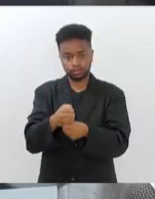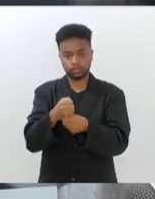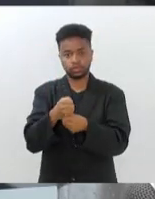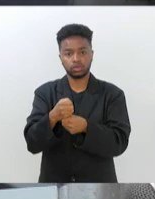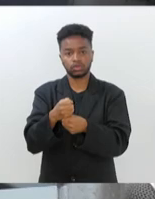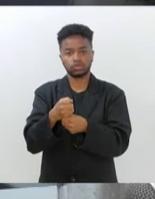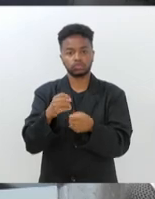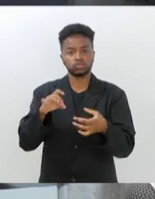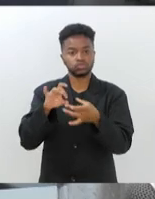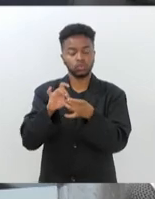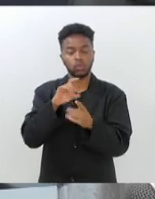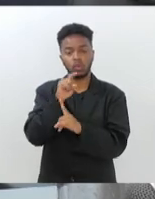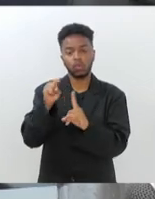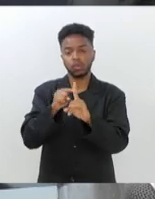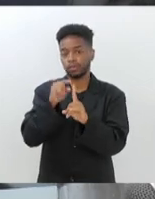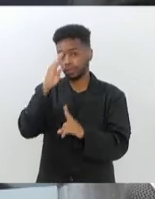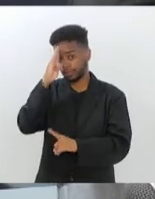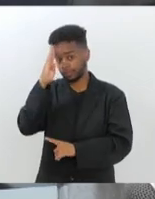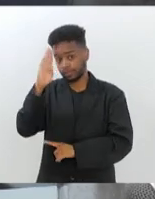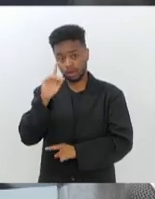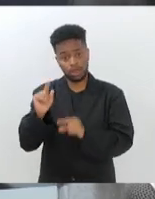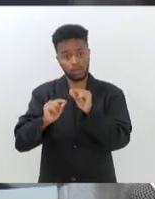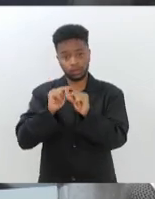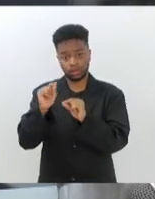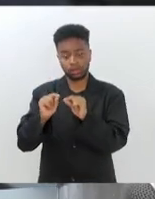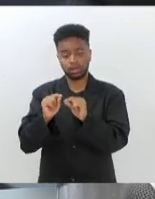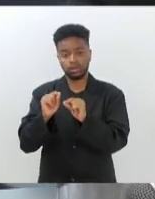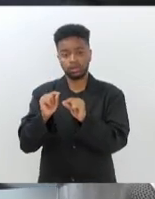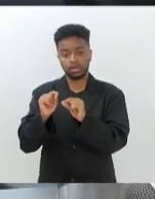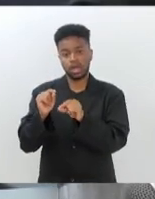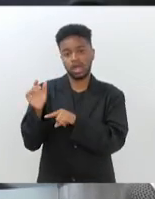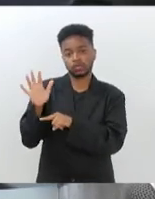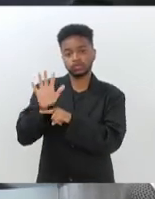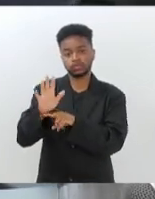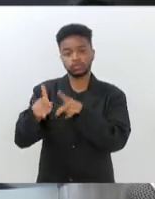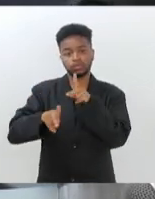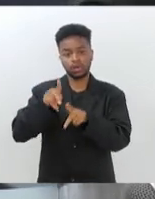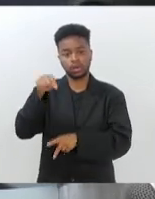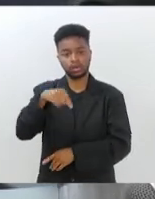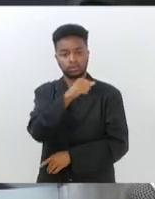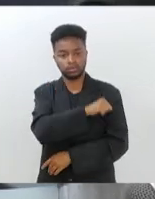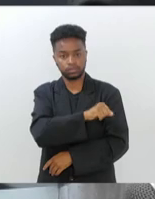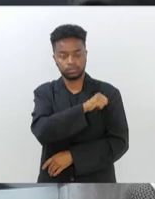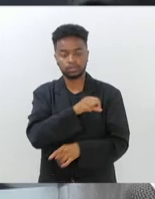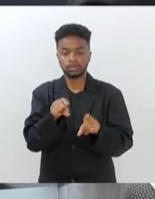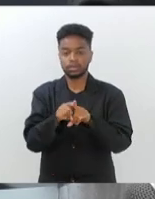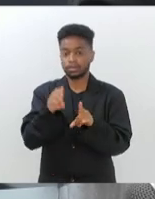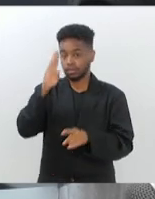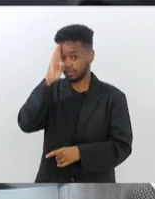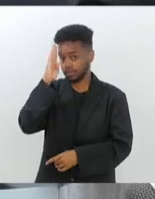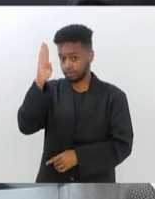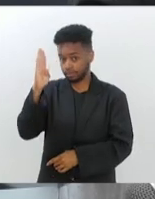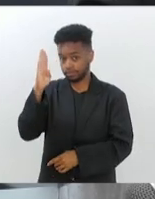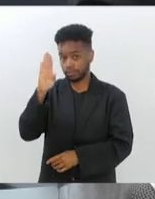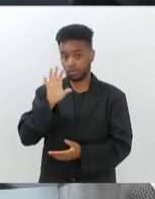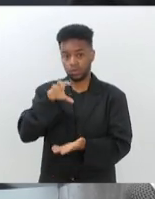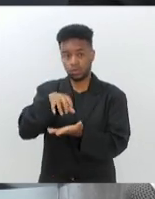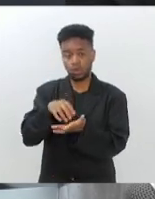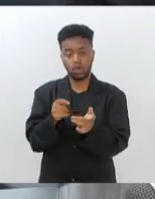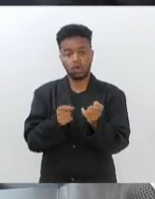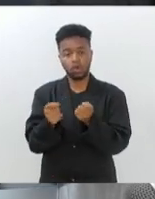missão original que é servir aul do Rio de Janeiro mas sobretudo como órgão de